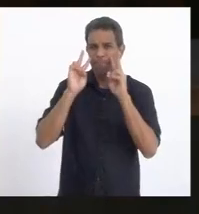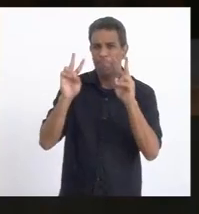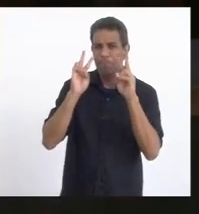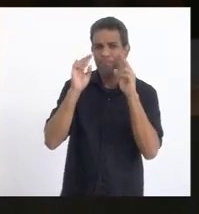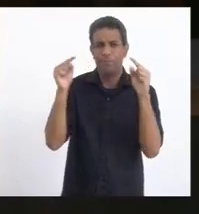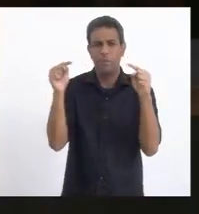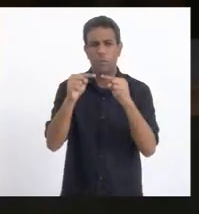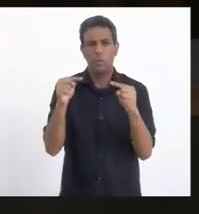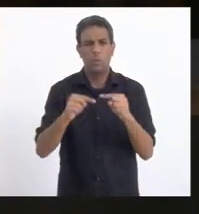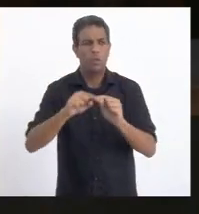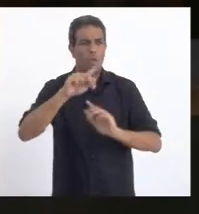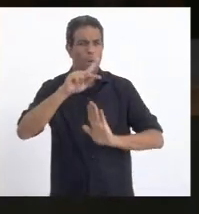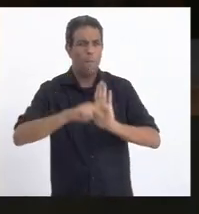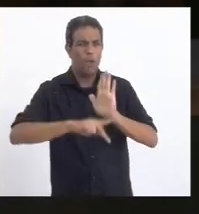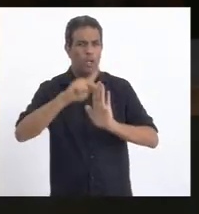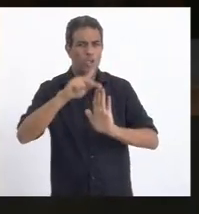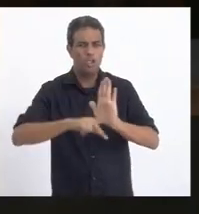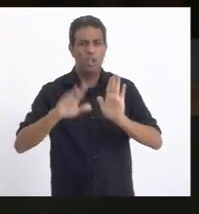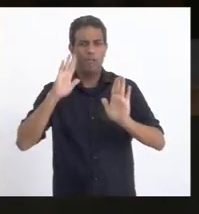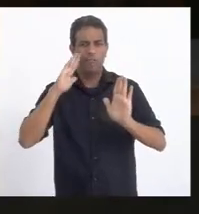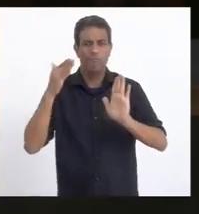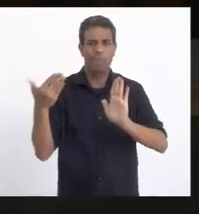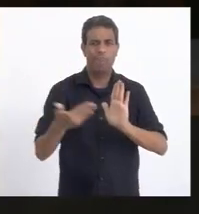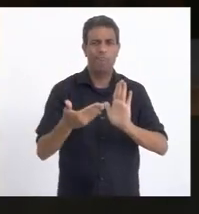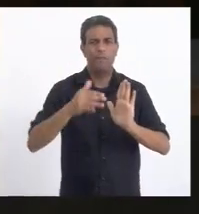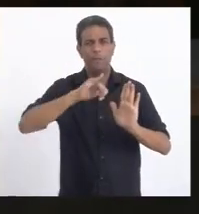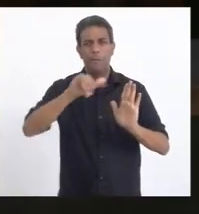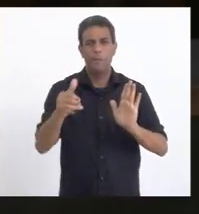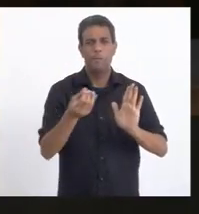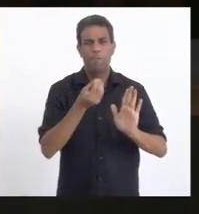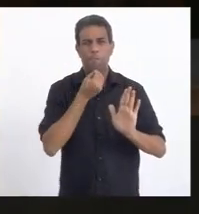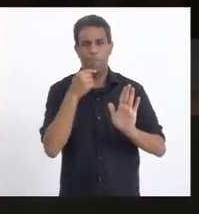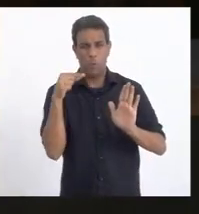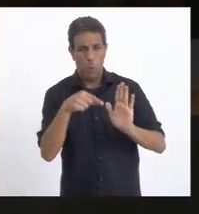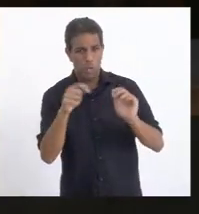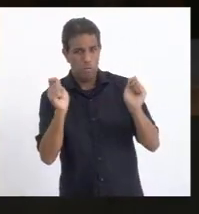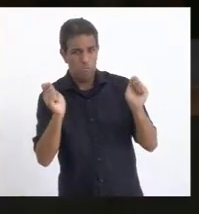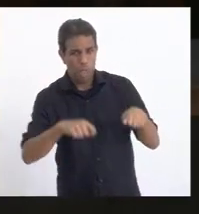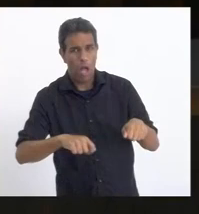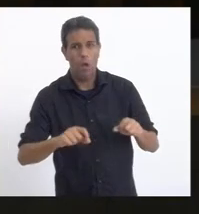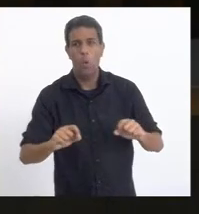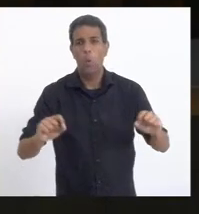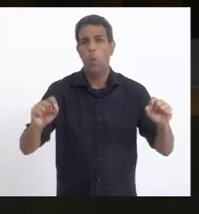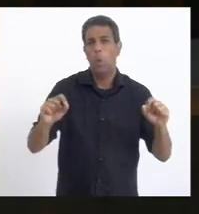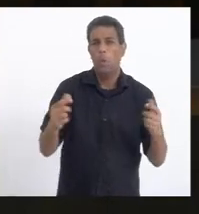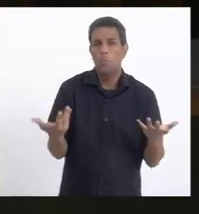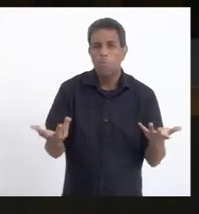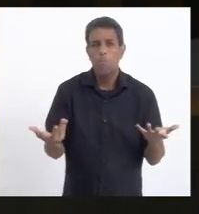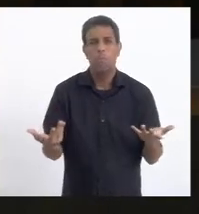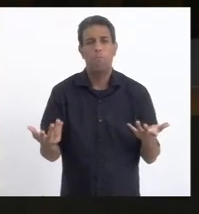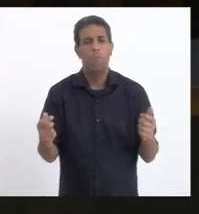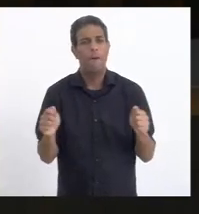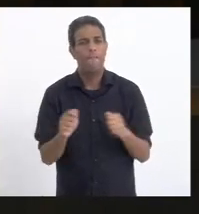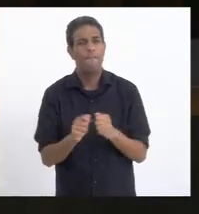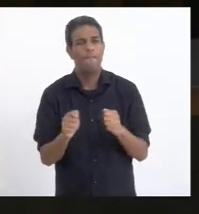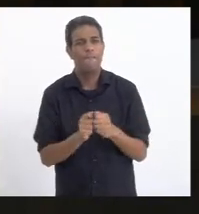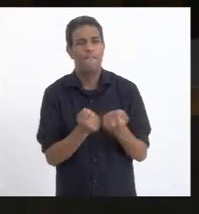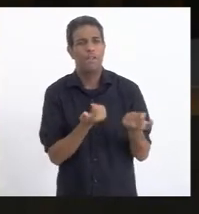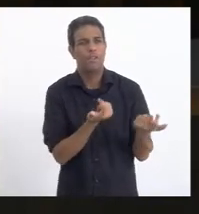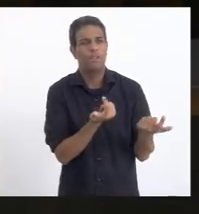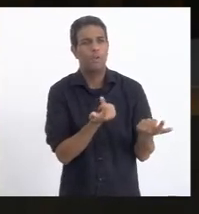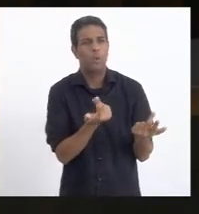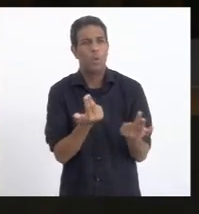isso aqui no projeto não sei se é a oportunidade ou não agir de fazer